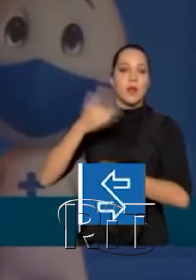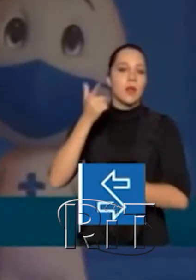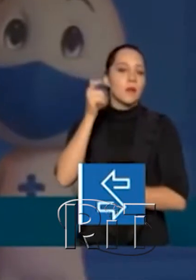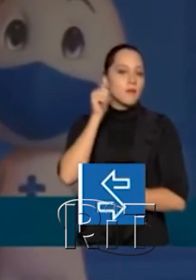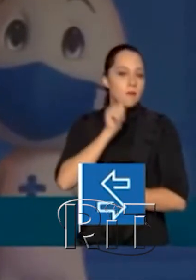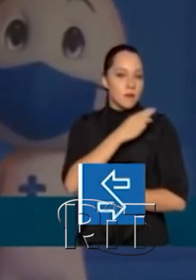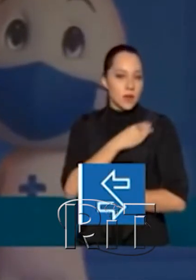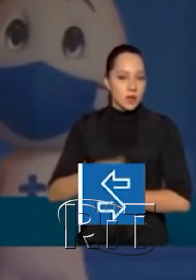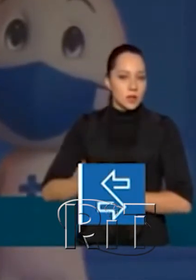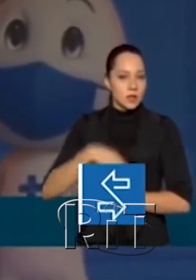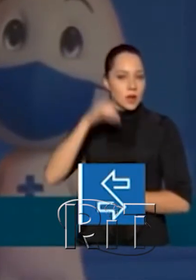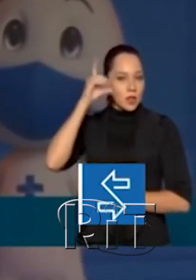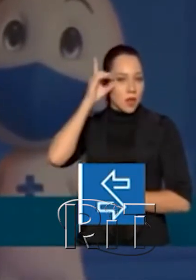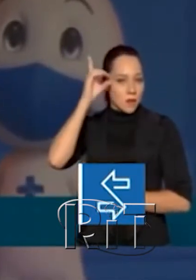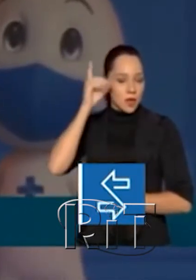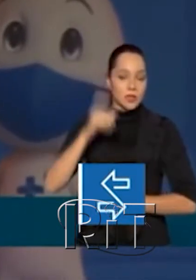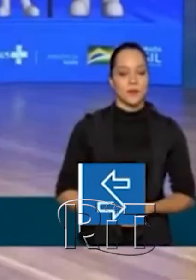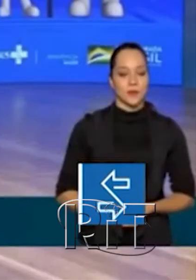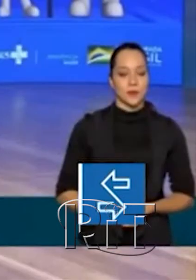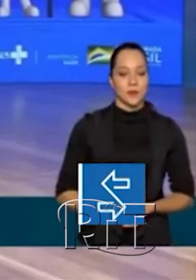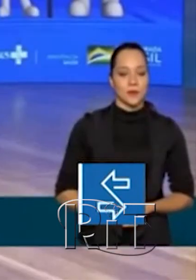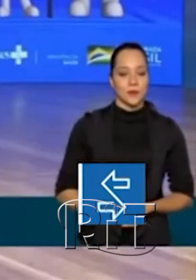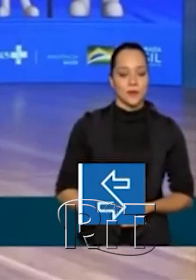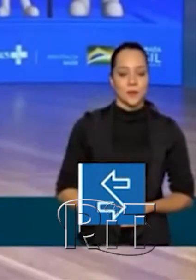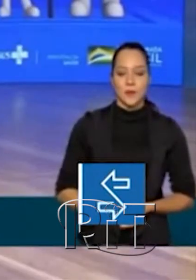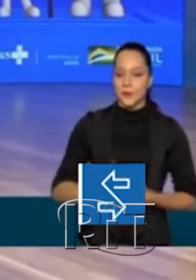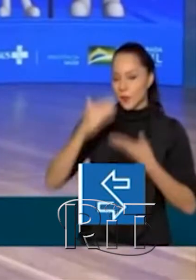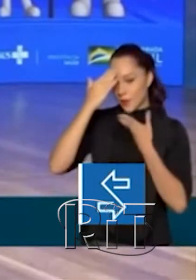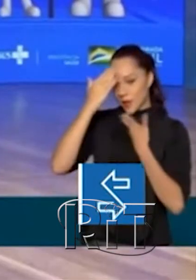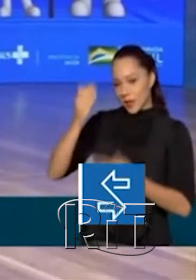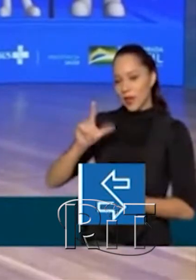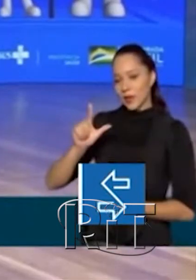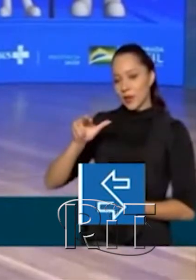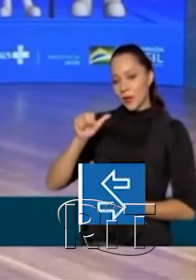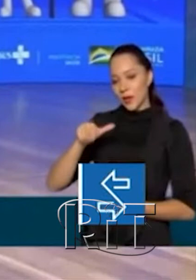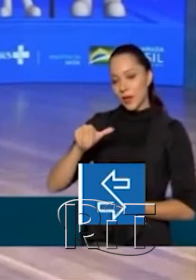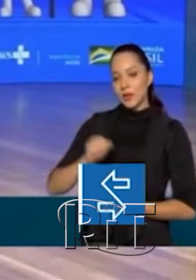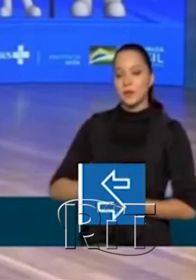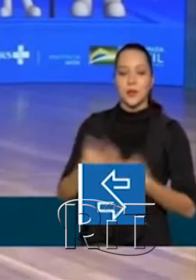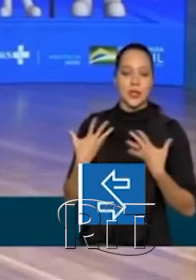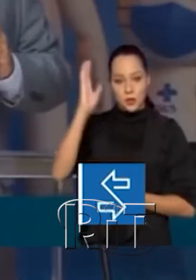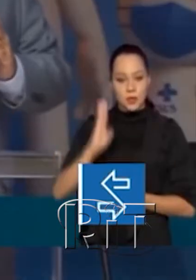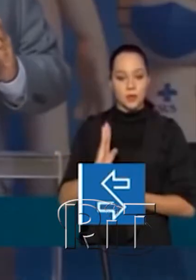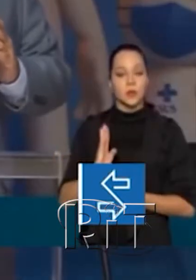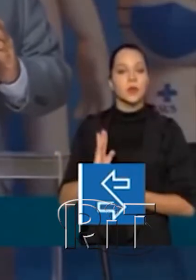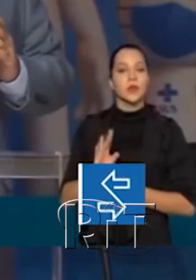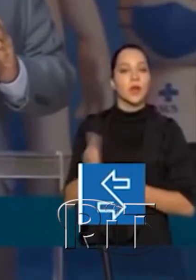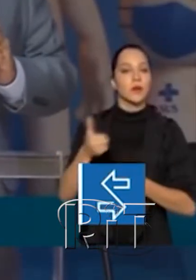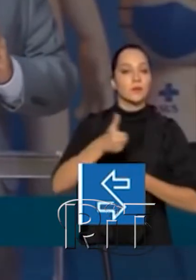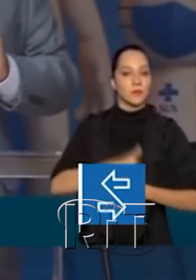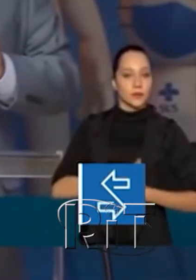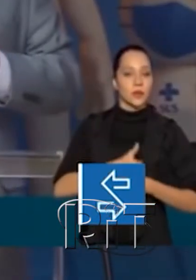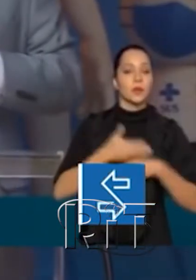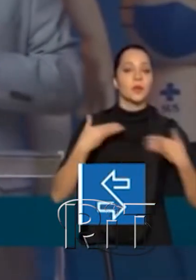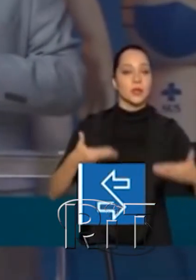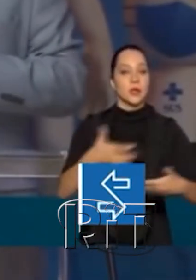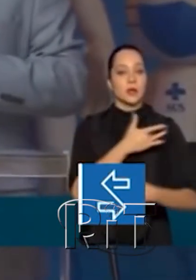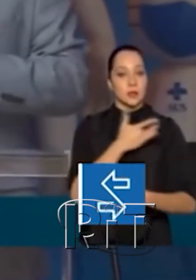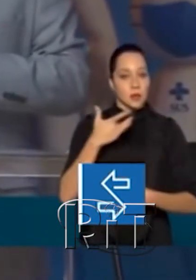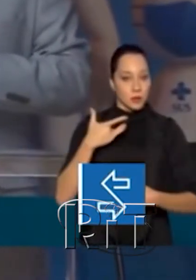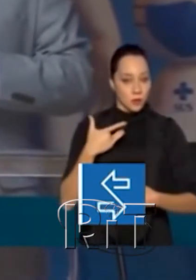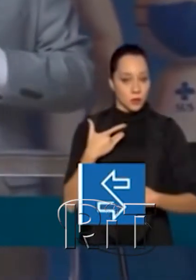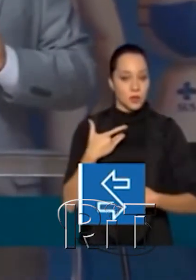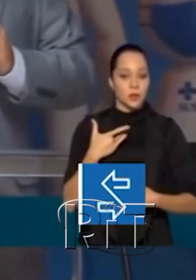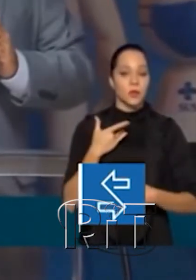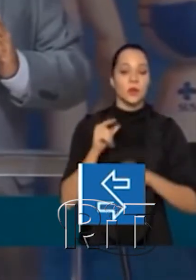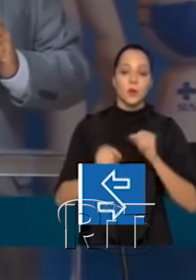a Secretaria Extraordinária de Enfrentamento à Covid-19, um cargo novo, criado pelo Ministério da Saúde já na gestão de Marcelo Queiroga.